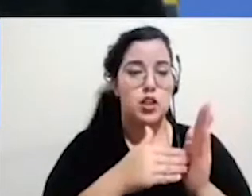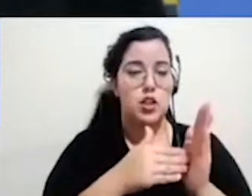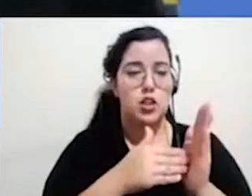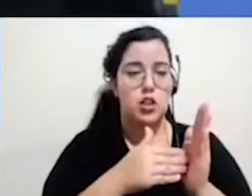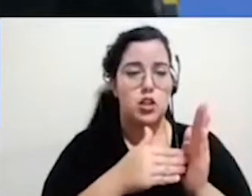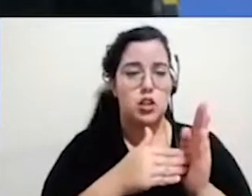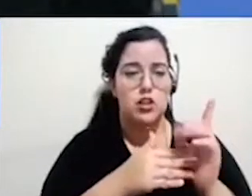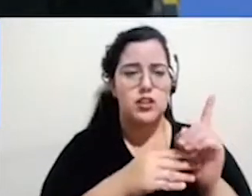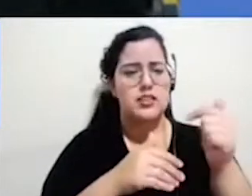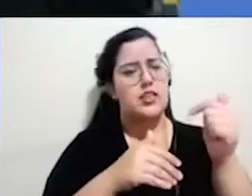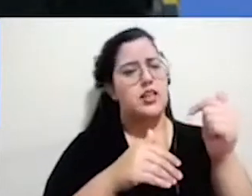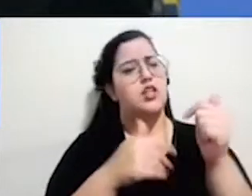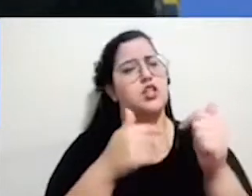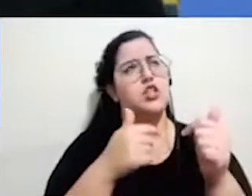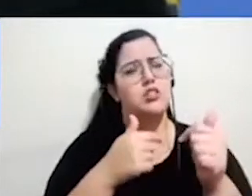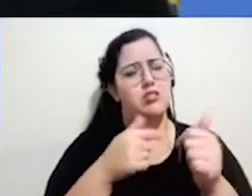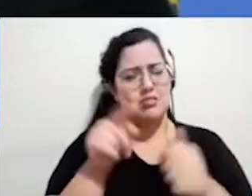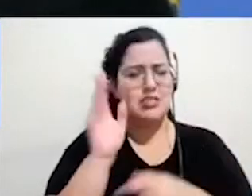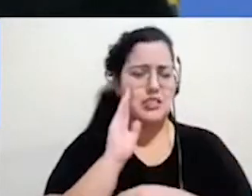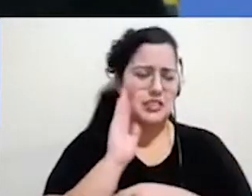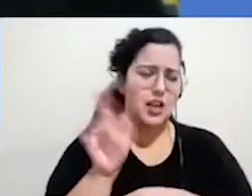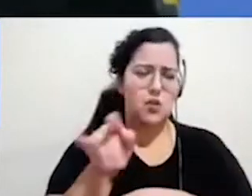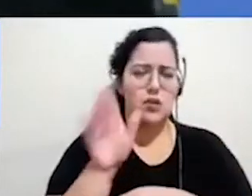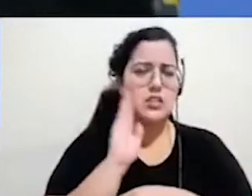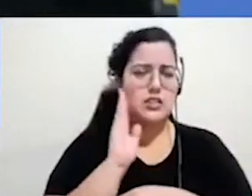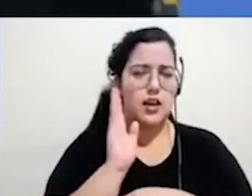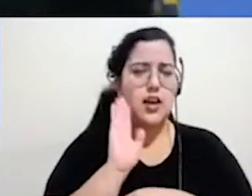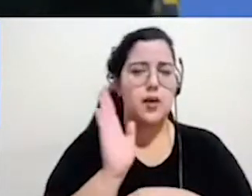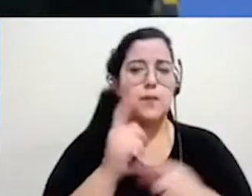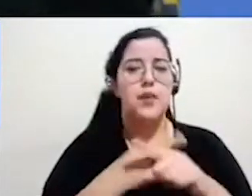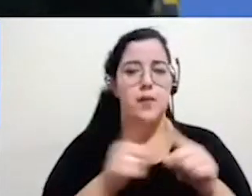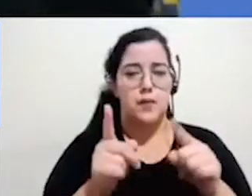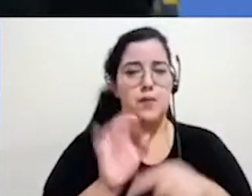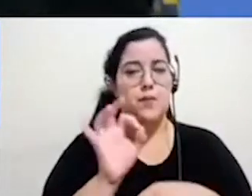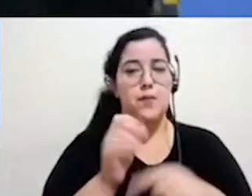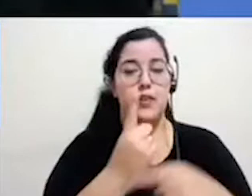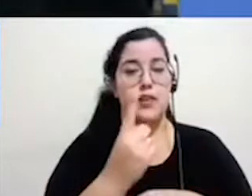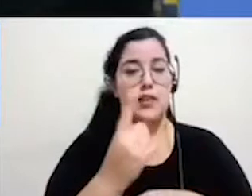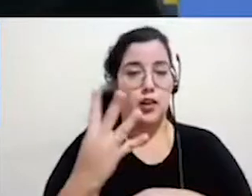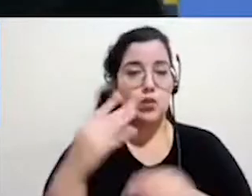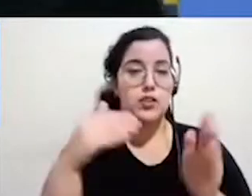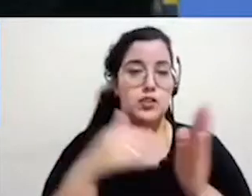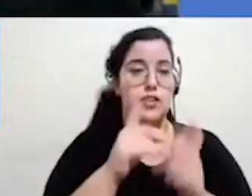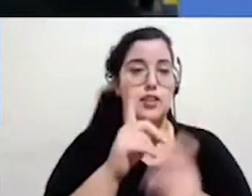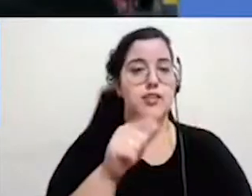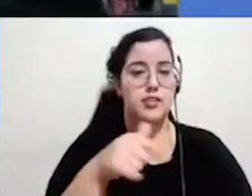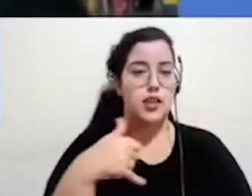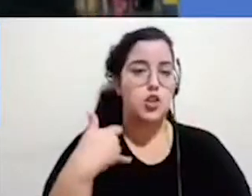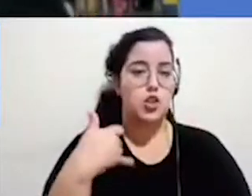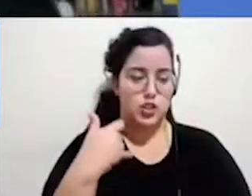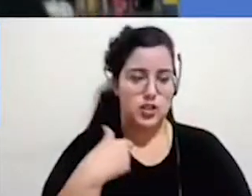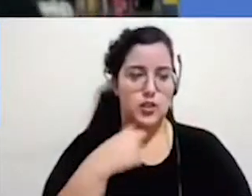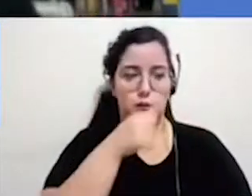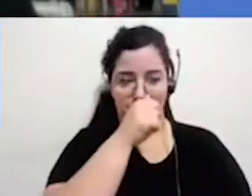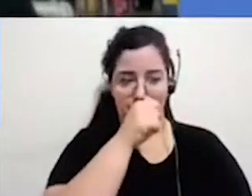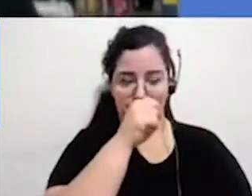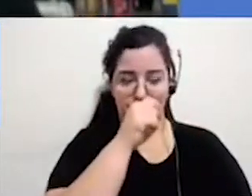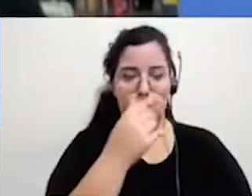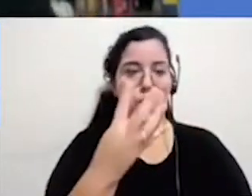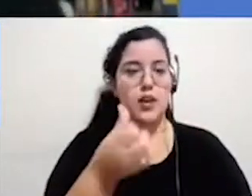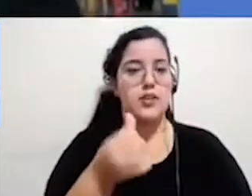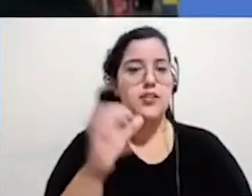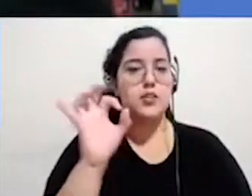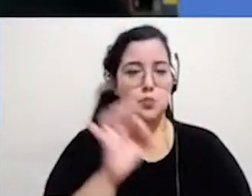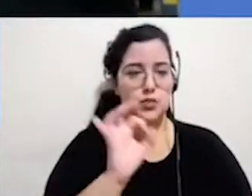17 a... Eu tenho até... Bom, você sabe melhor que eu o número, mas agora eu perdi o... 14 a 17. De 14 a 17 são 46%,